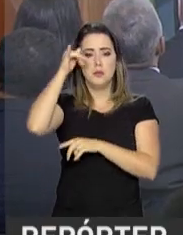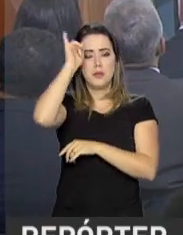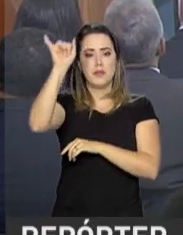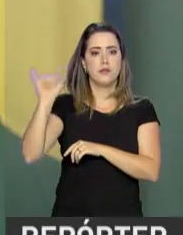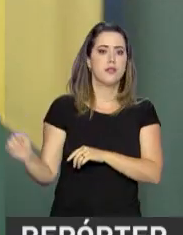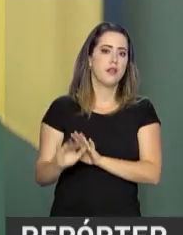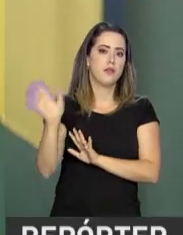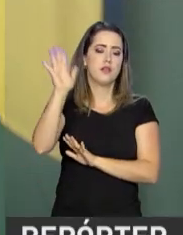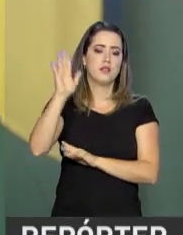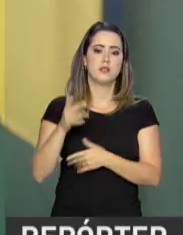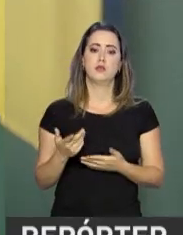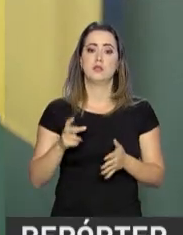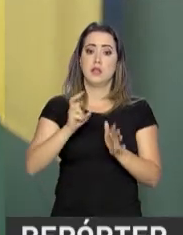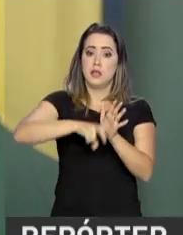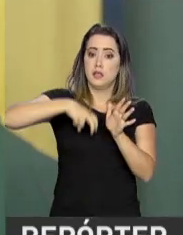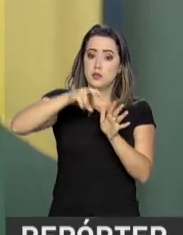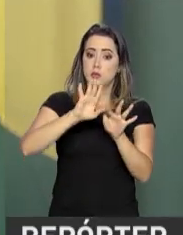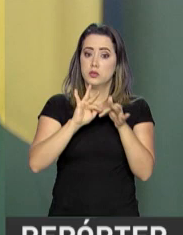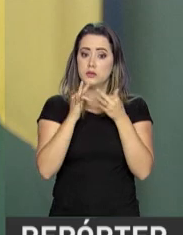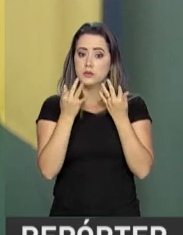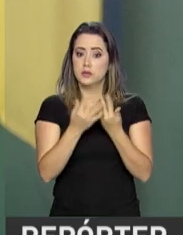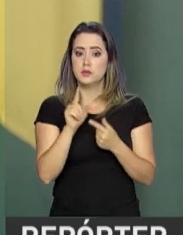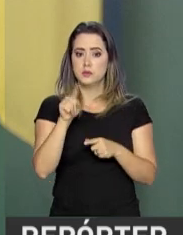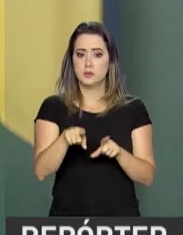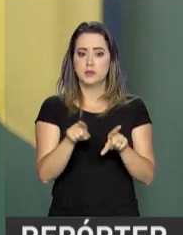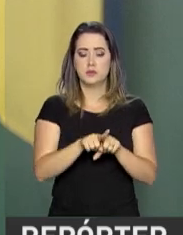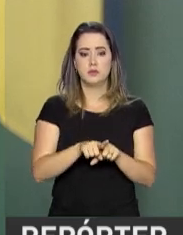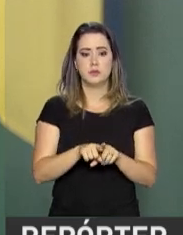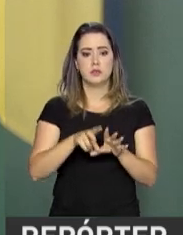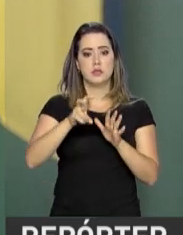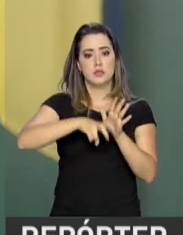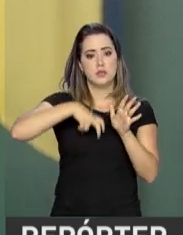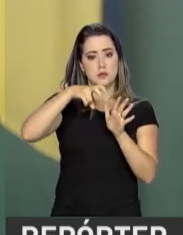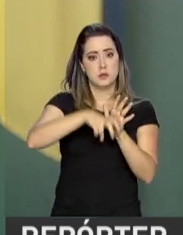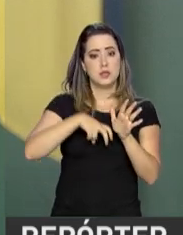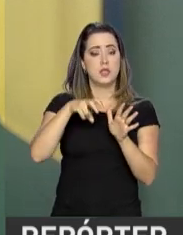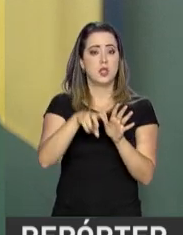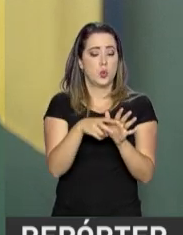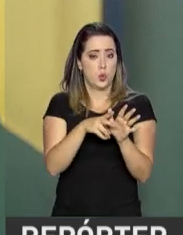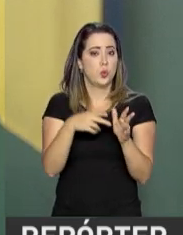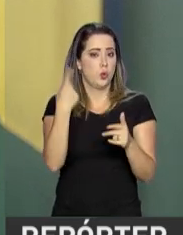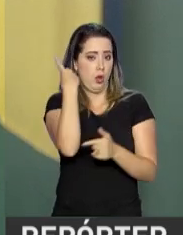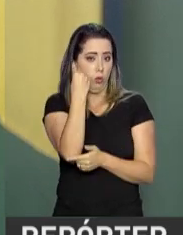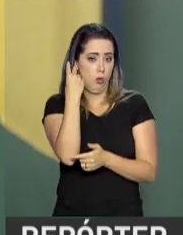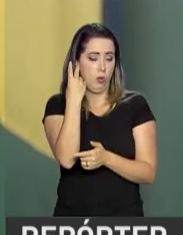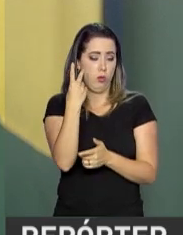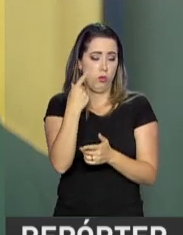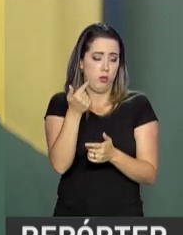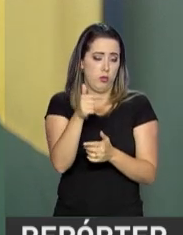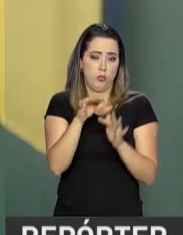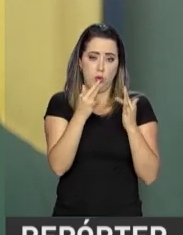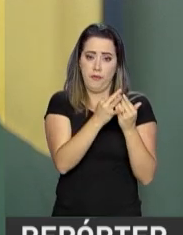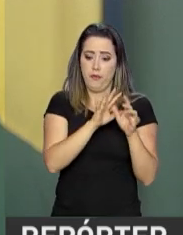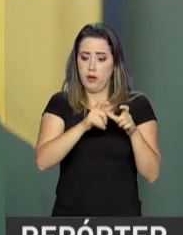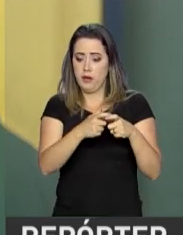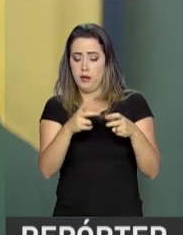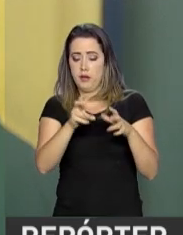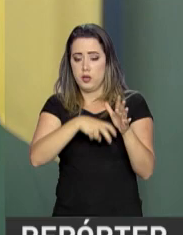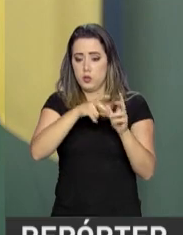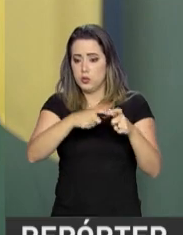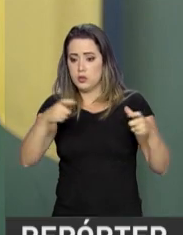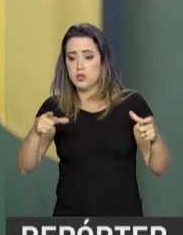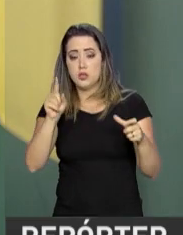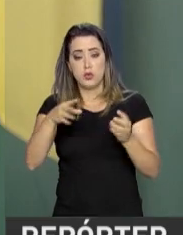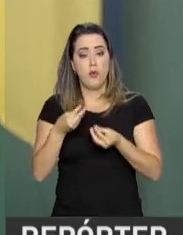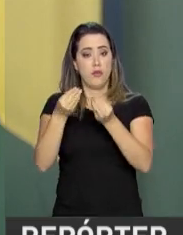à inflação a agricultura familiar e agricultura também não familiar foram garantidores do pib